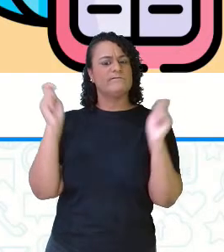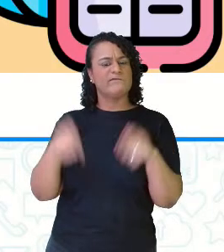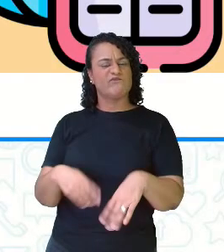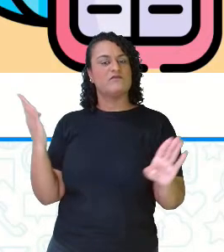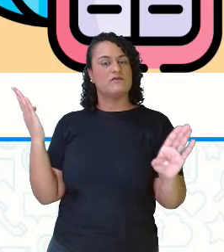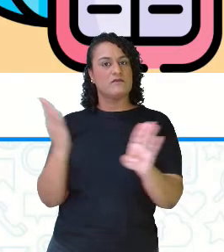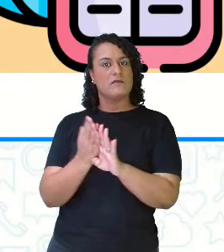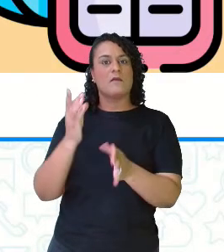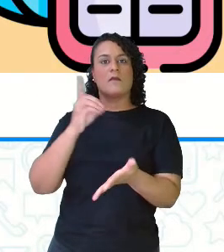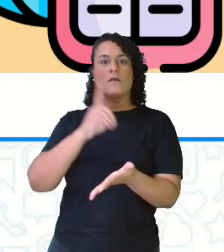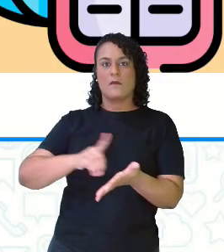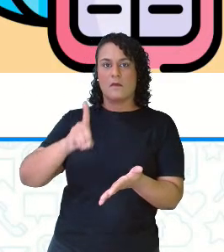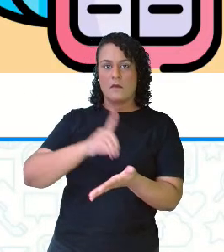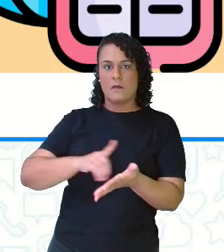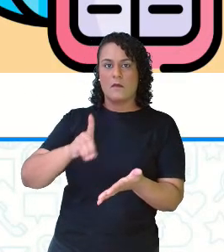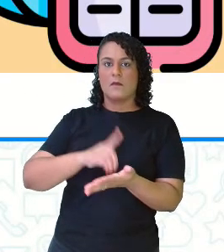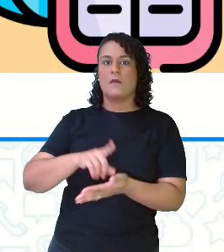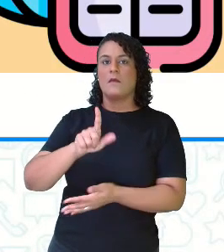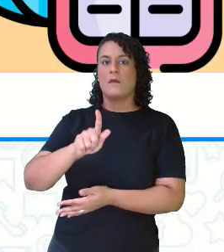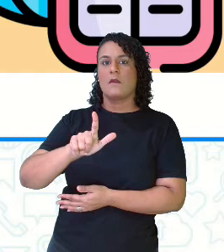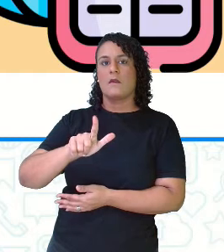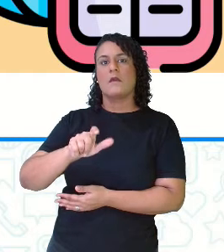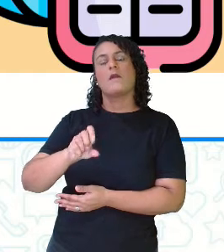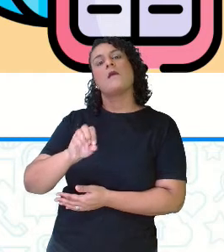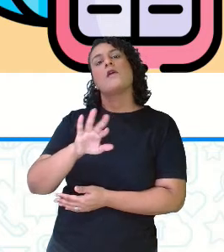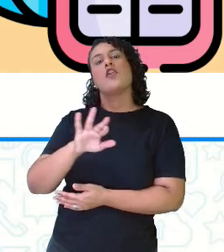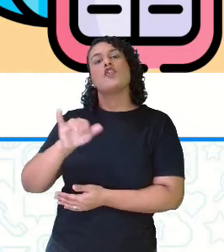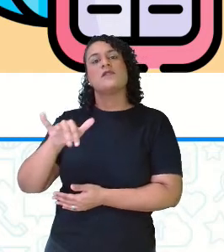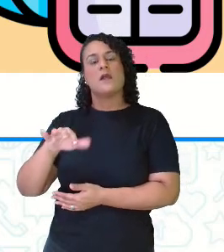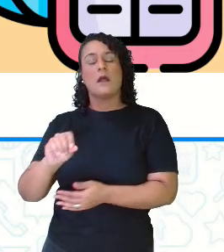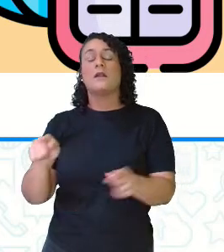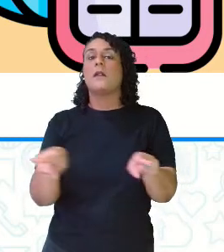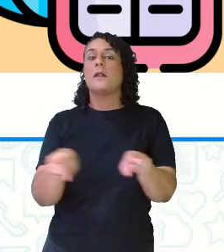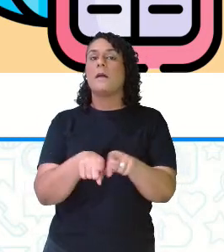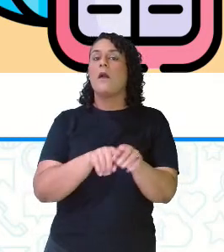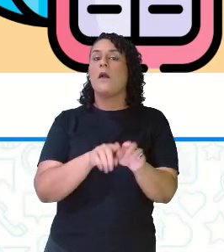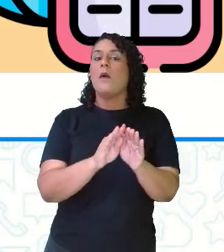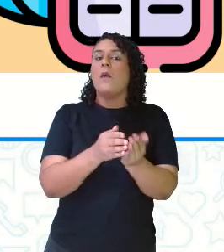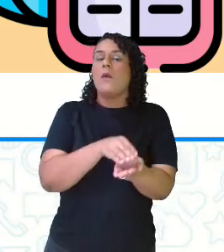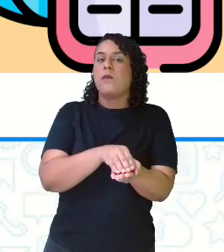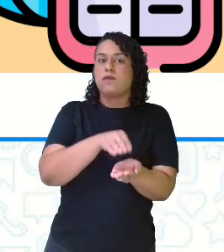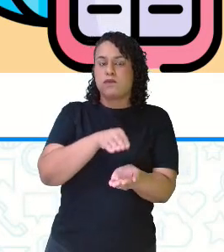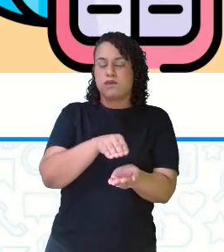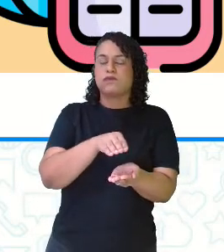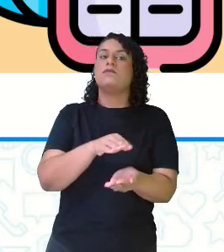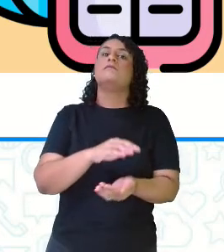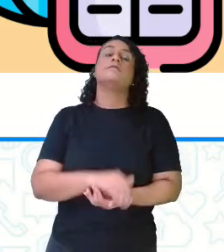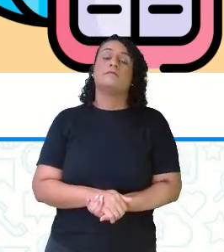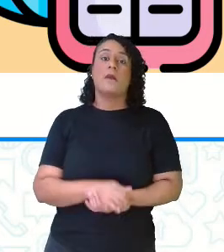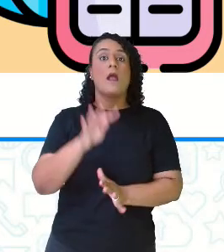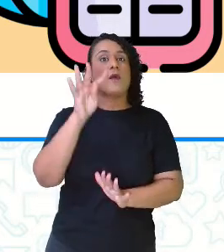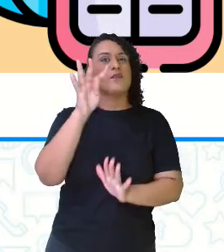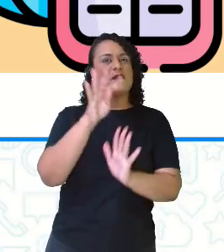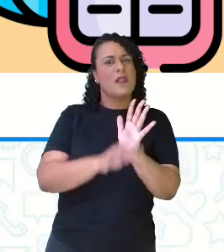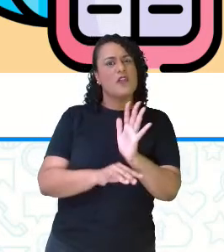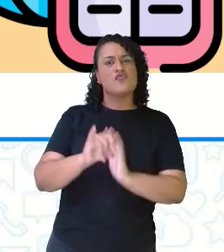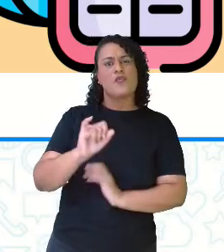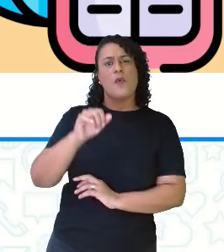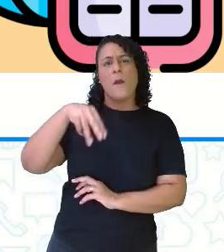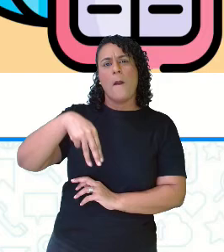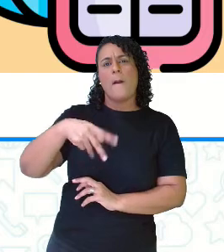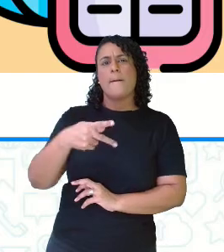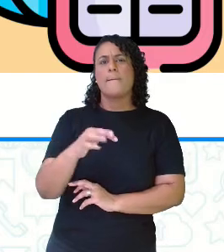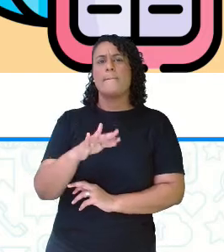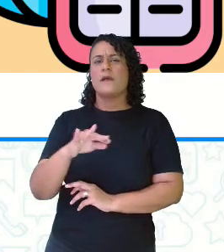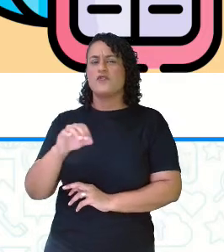em dicionários, glossários e enciclopédias. É um texto impessoal e geralmente escrito em